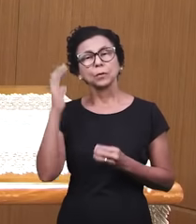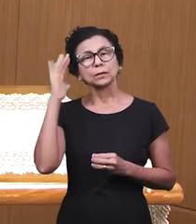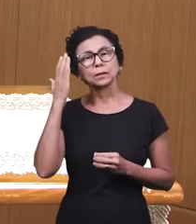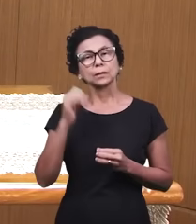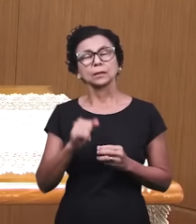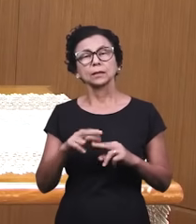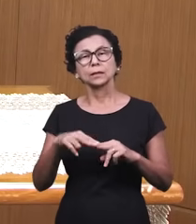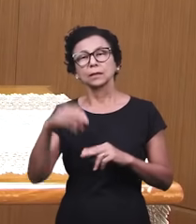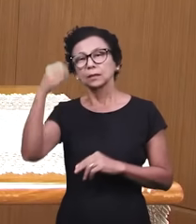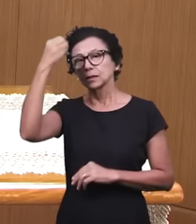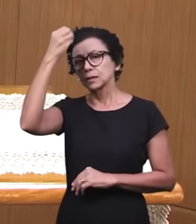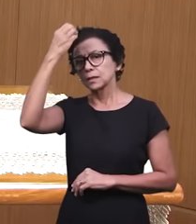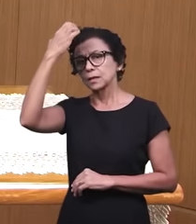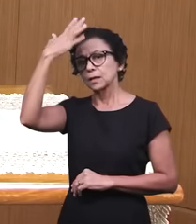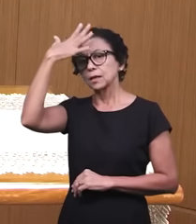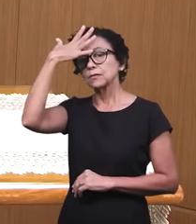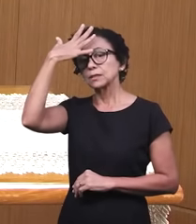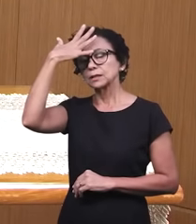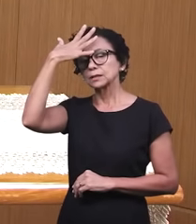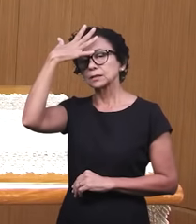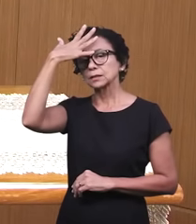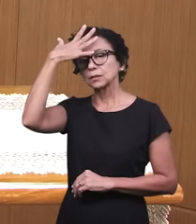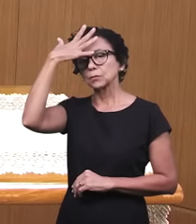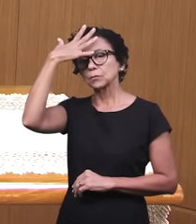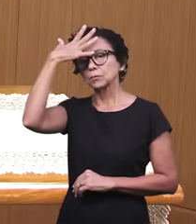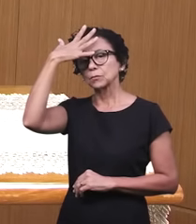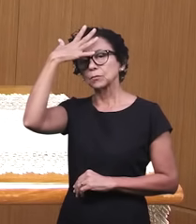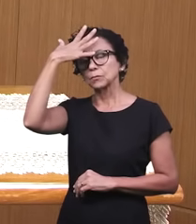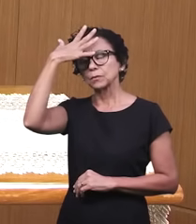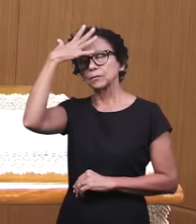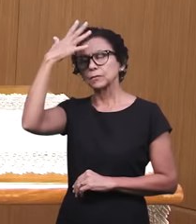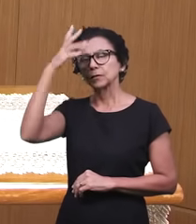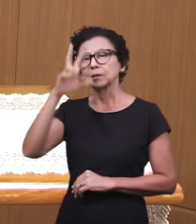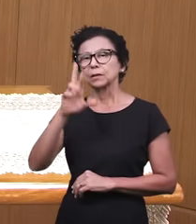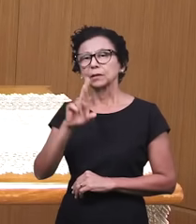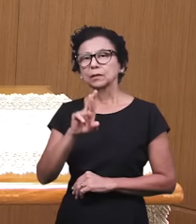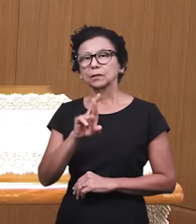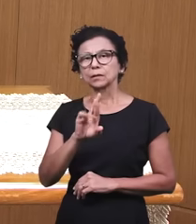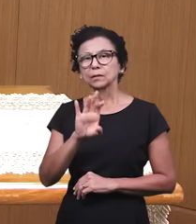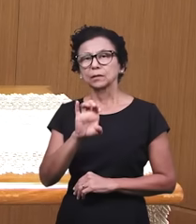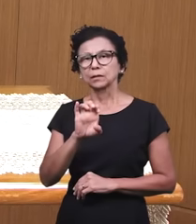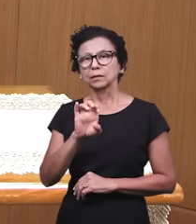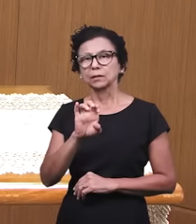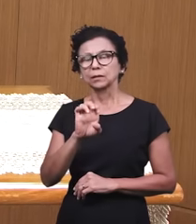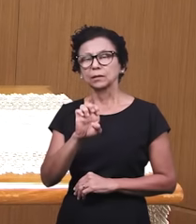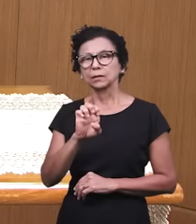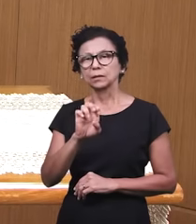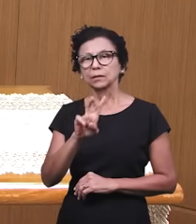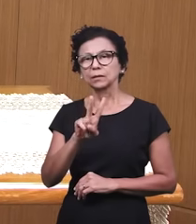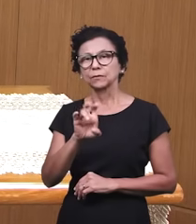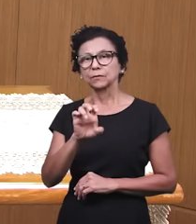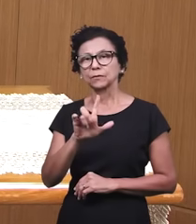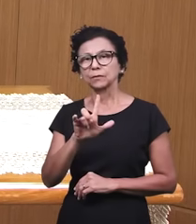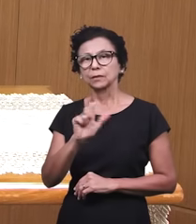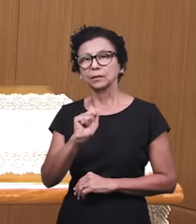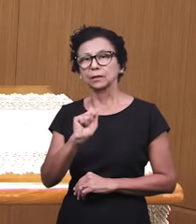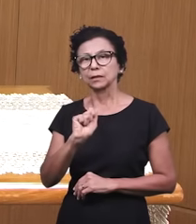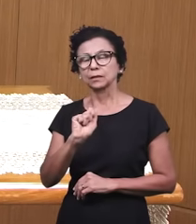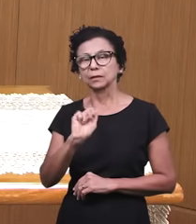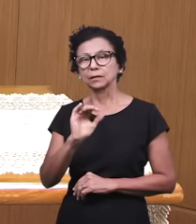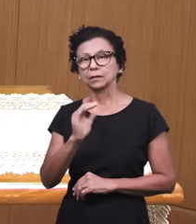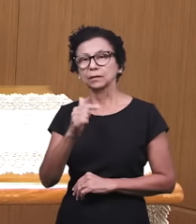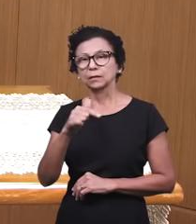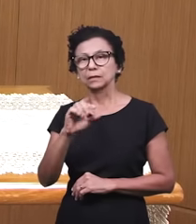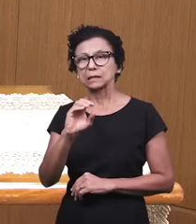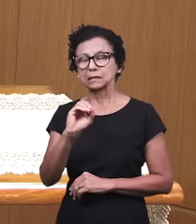Muitos acham que revelação é algo místico, mas não. A revelação é aquilo que